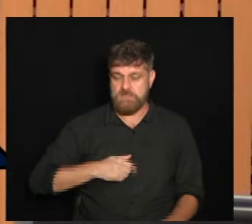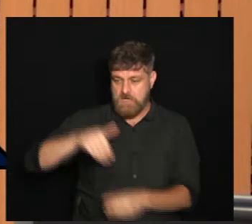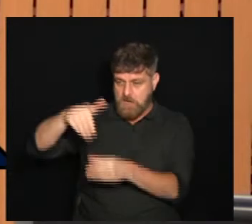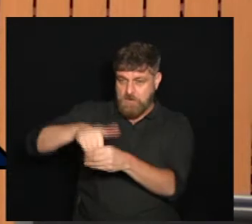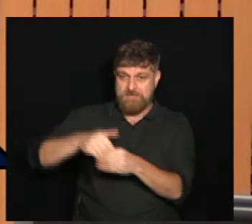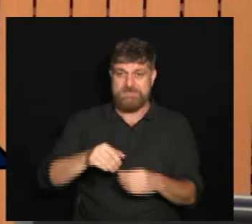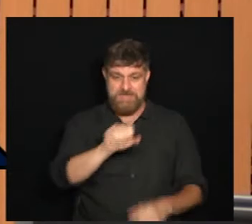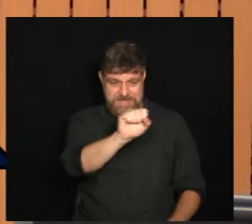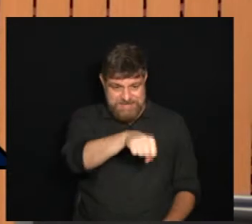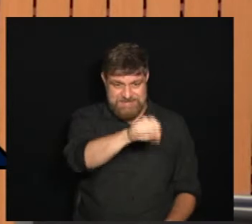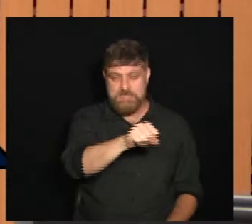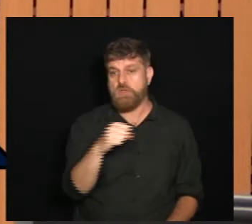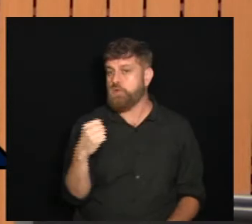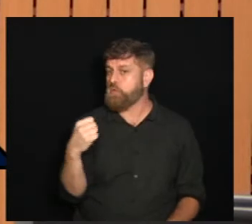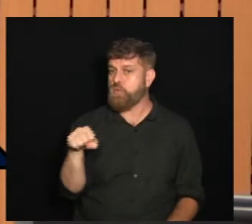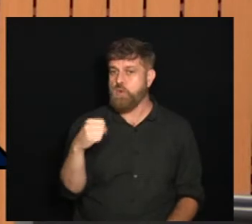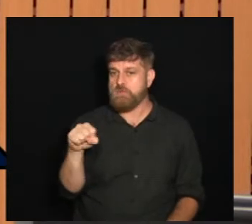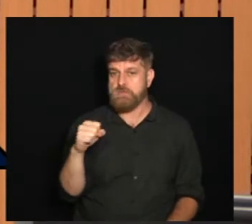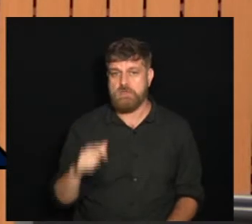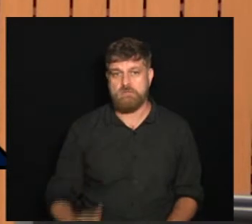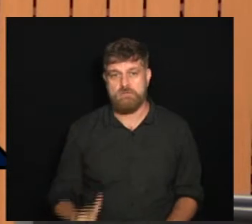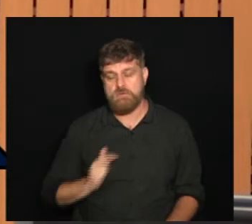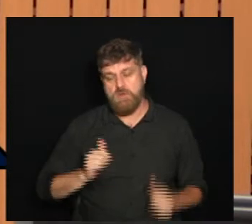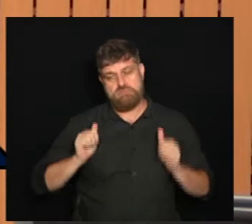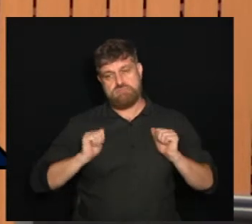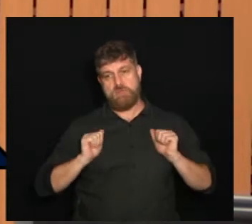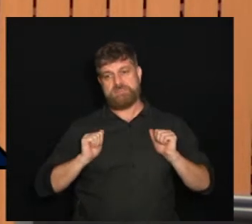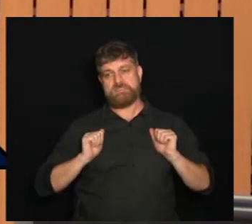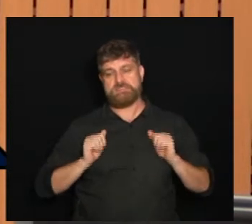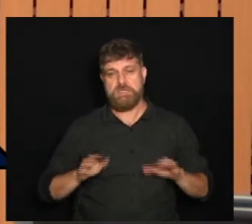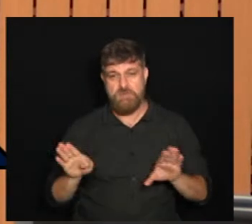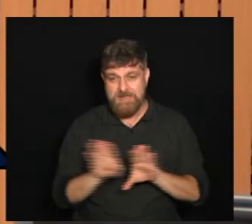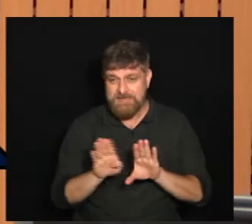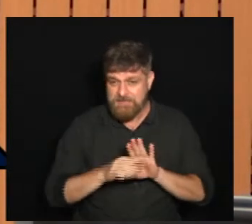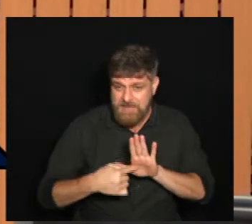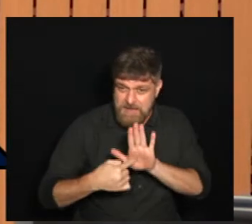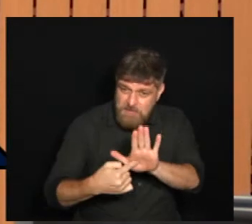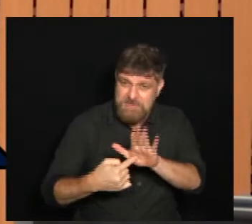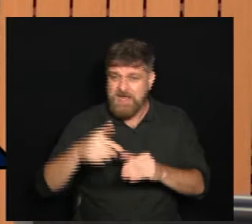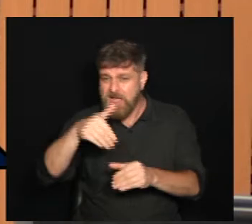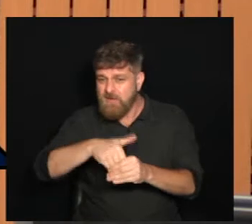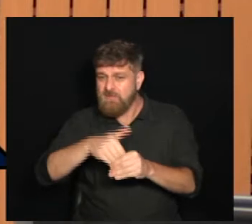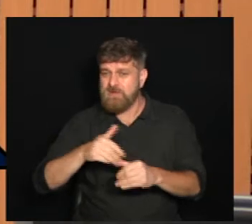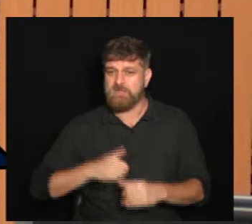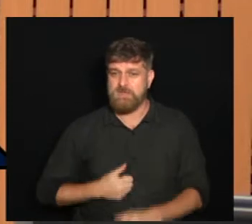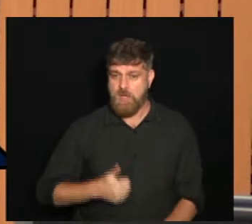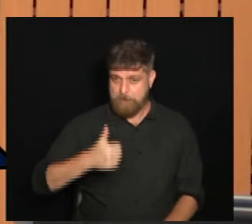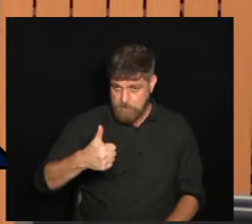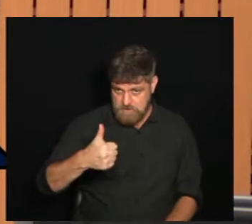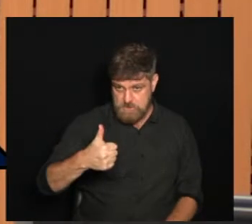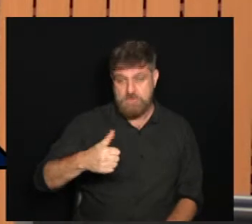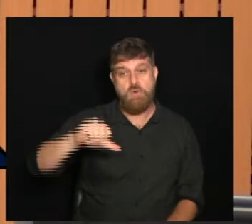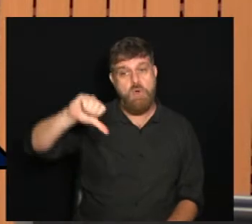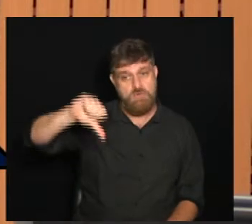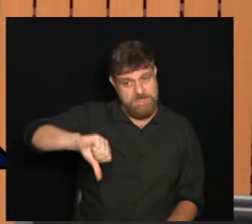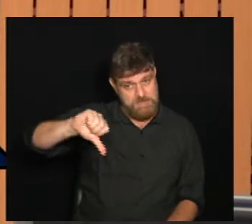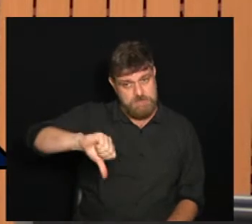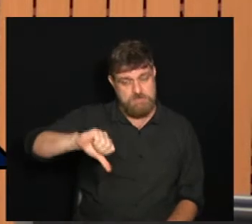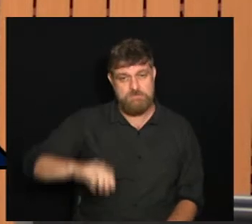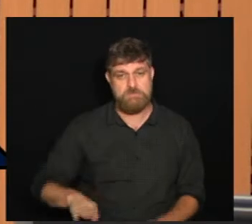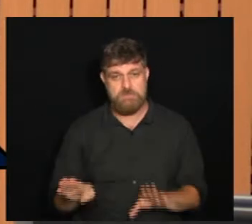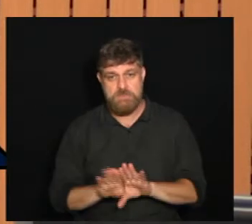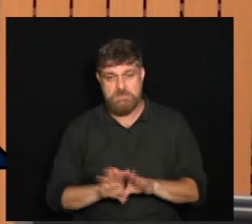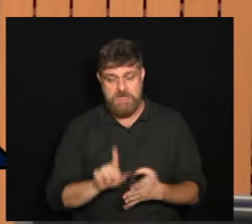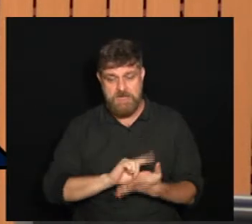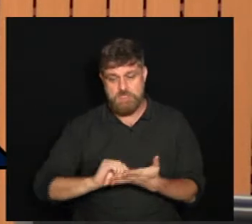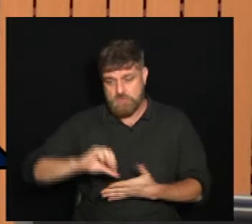os dizeres sim, não ou abstenção, além de sinalizar seu voto com gesto positivo ou negativo. Artigo